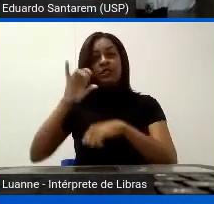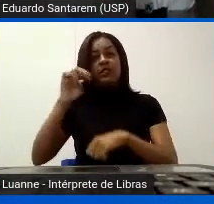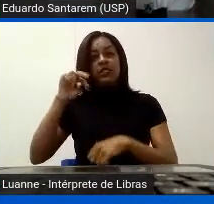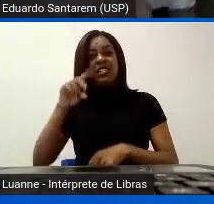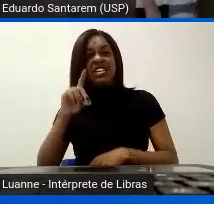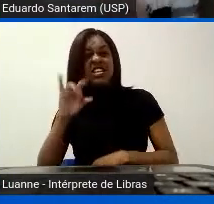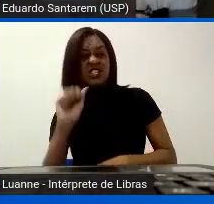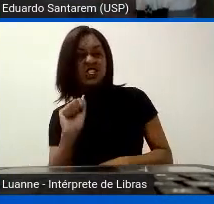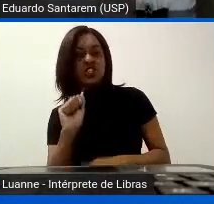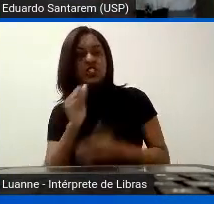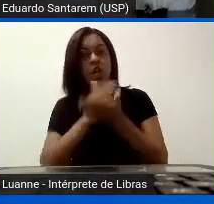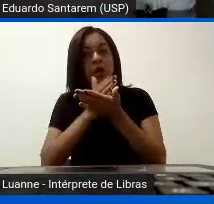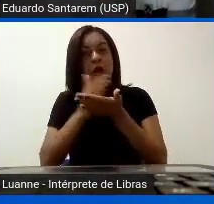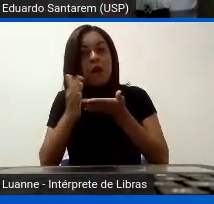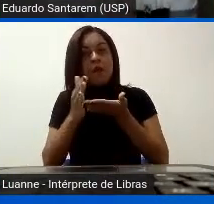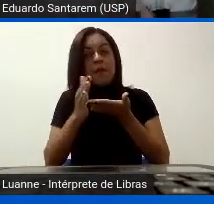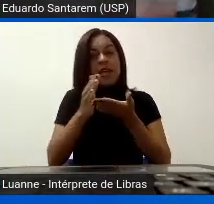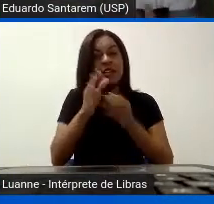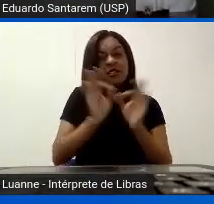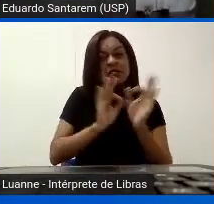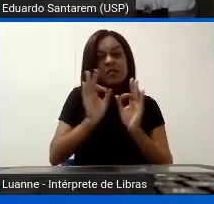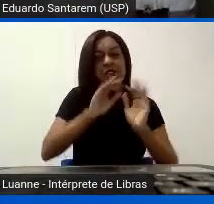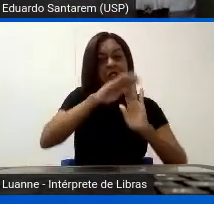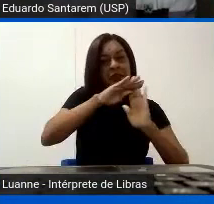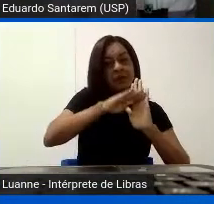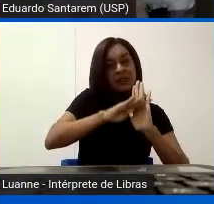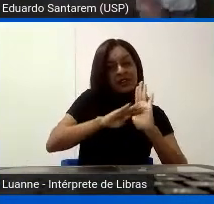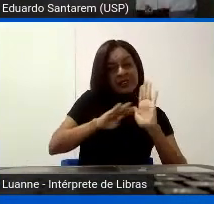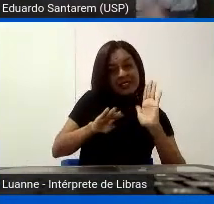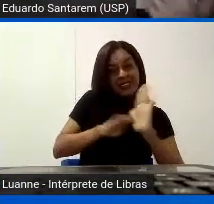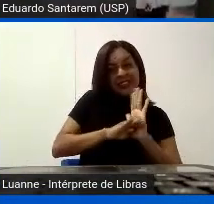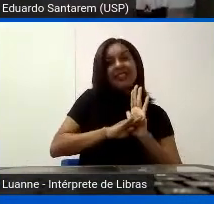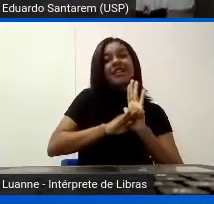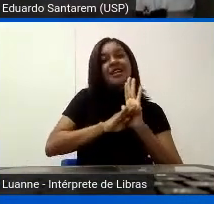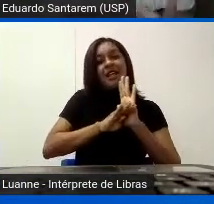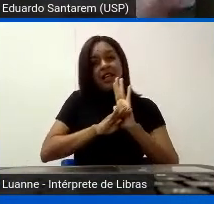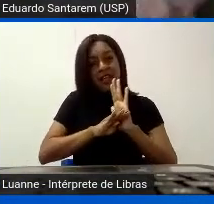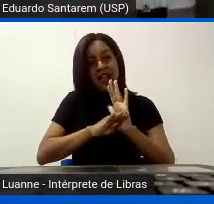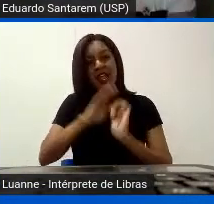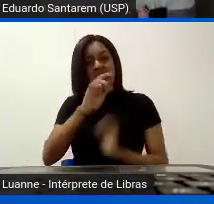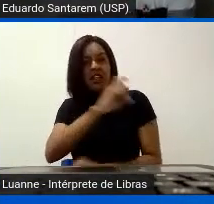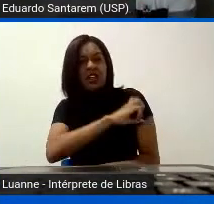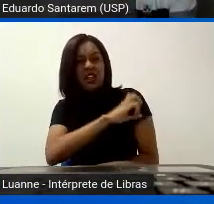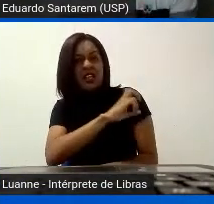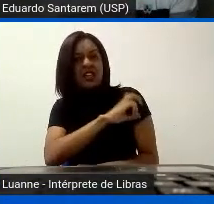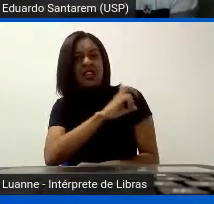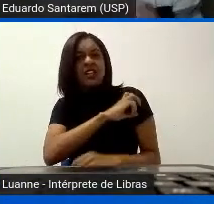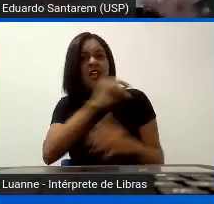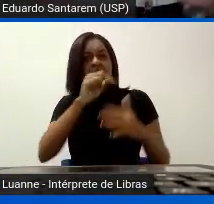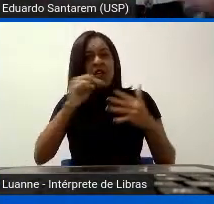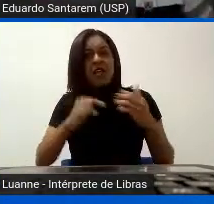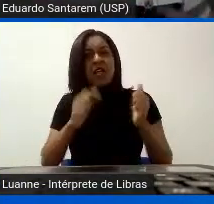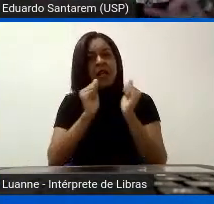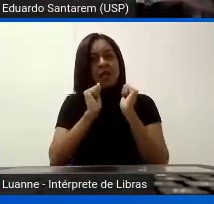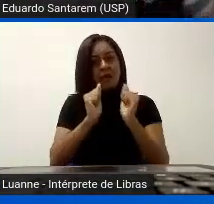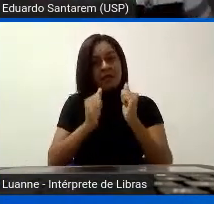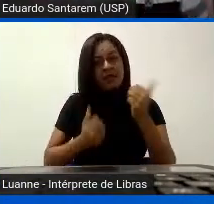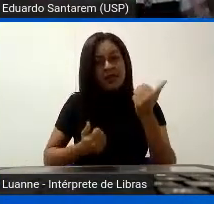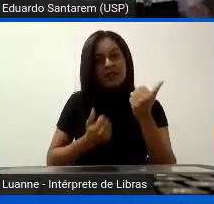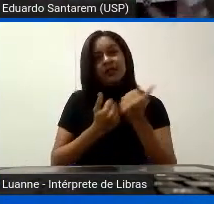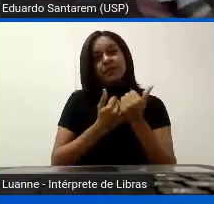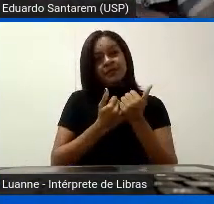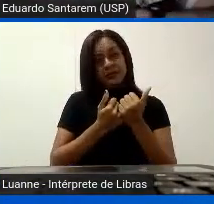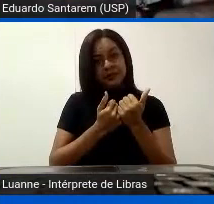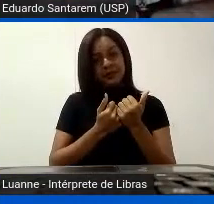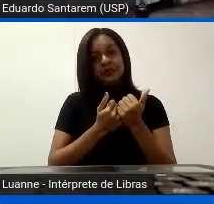a programar na quinta série então isso aqui ajuda a lógica ajuda a compreender mais a matemática enfim são ferramentas que podem nos ajudar no dia Bom agora